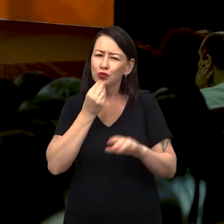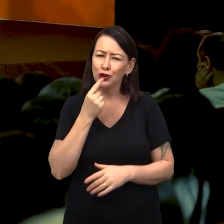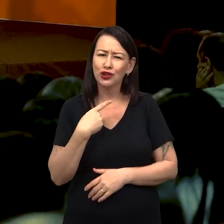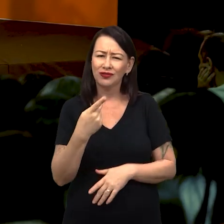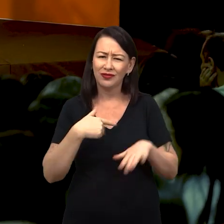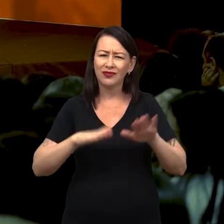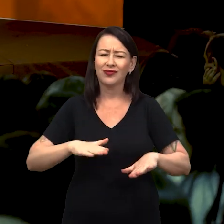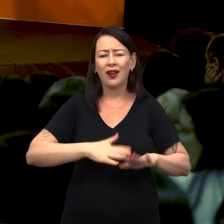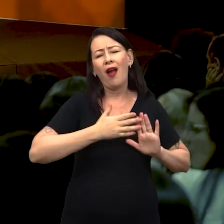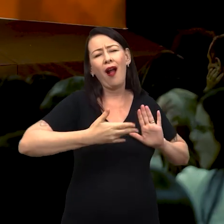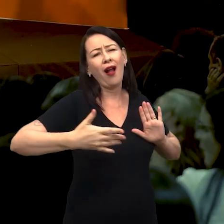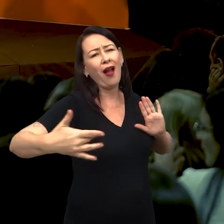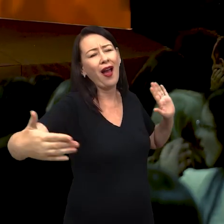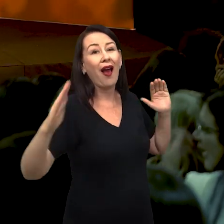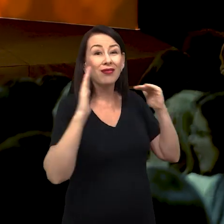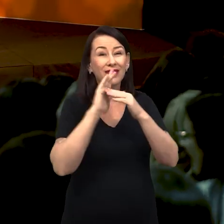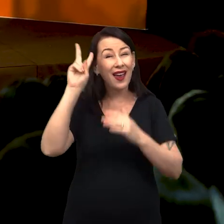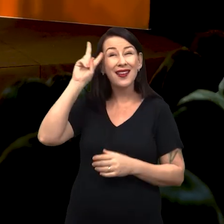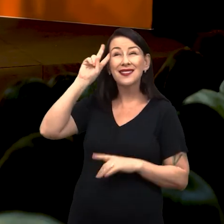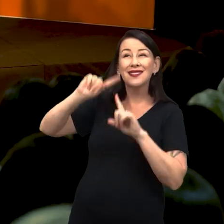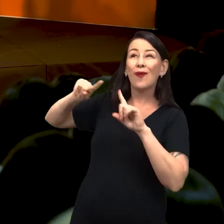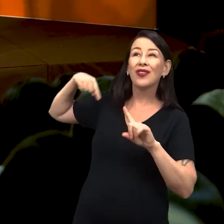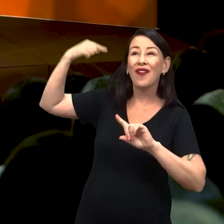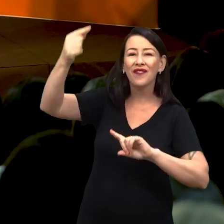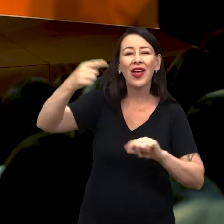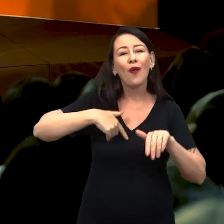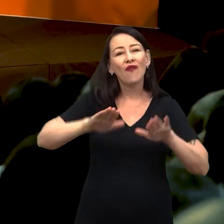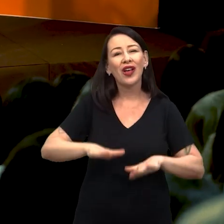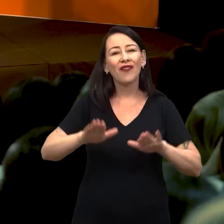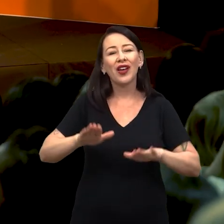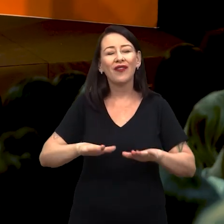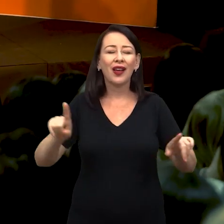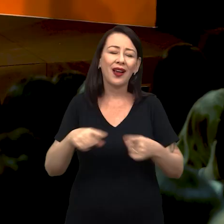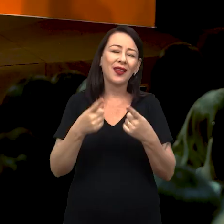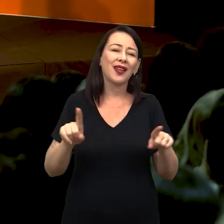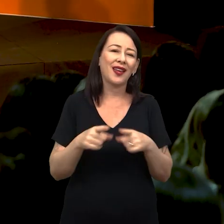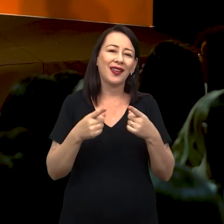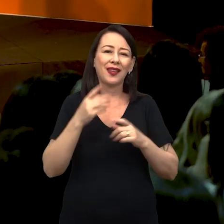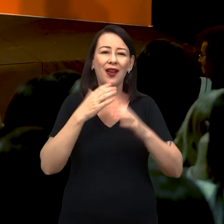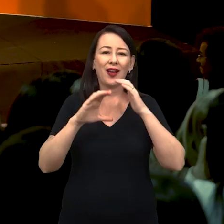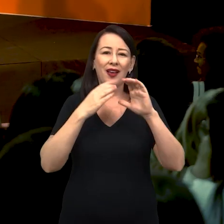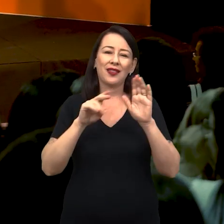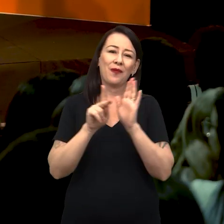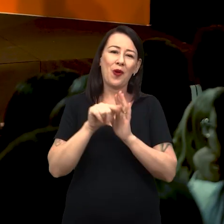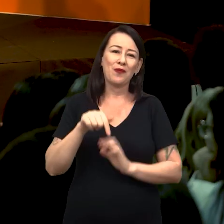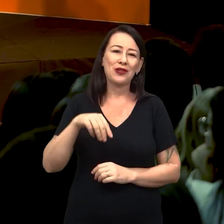aqui, gente, até segunda-feira de tarde, só cantando as cantigas de Minas.